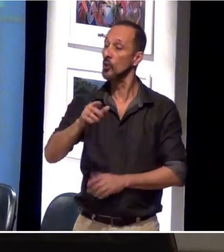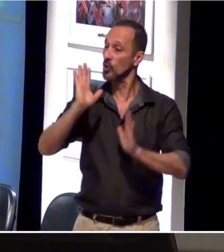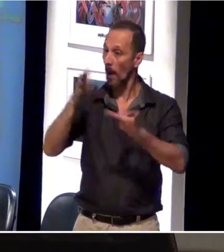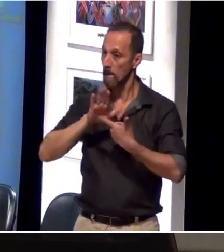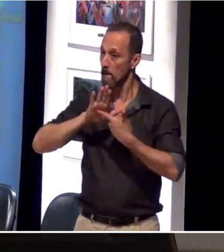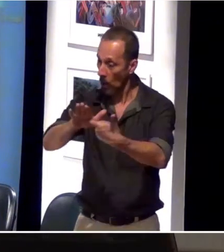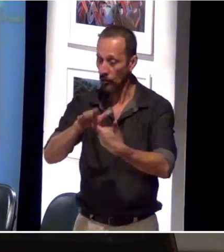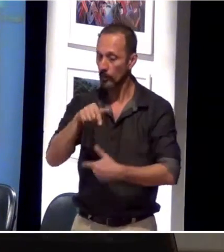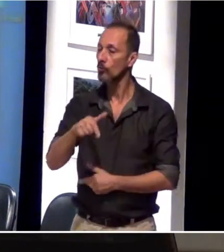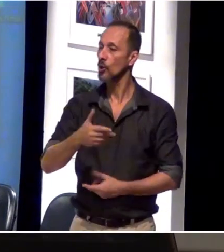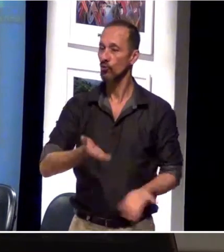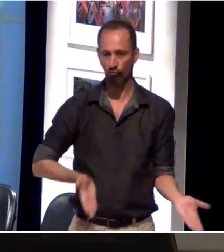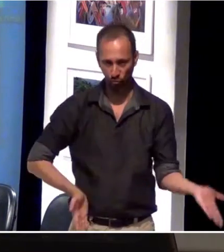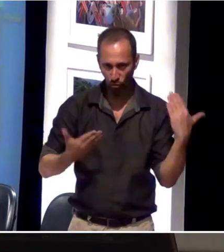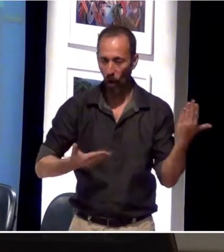situação de erro, né?